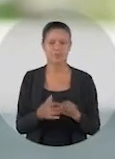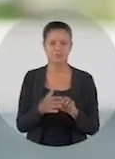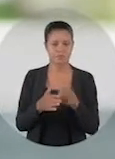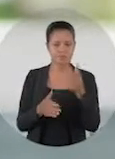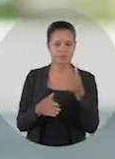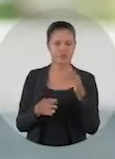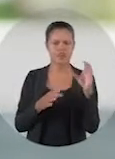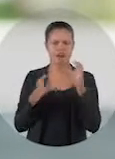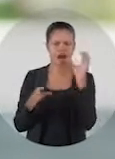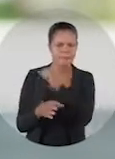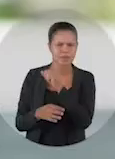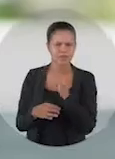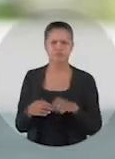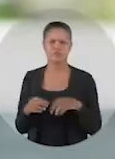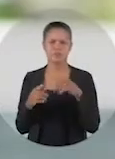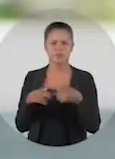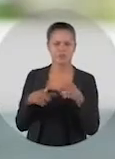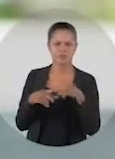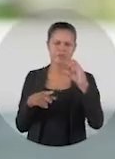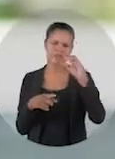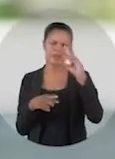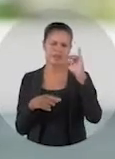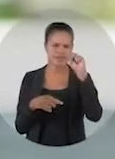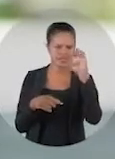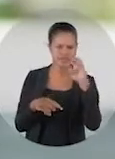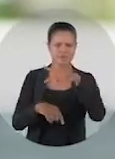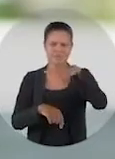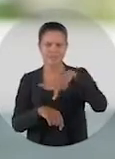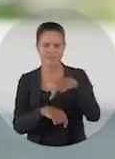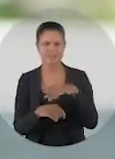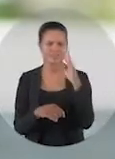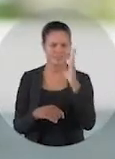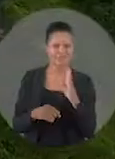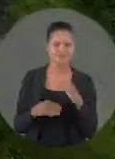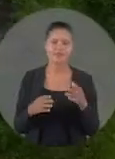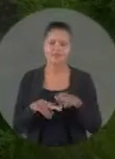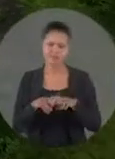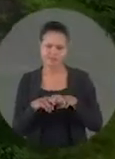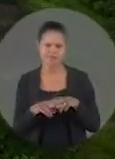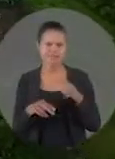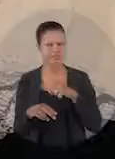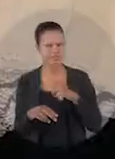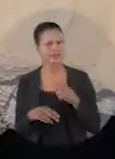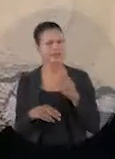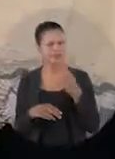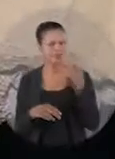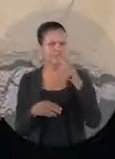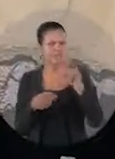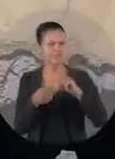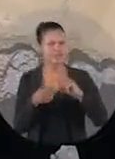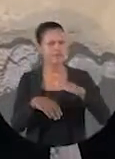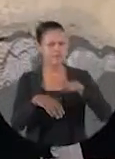a se recuperar mais rápido da maior crise econômica do país. Por isso, agora temos condições de fazer